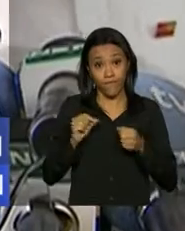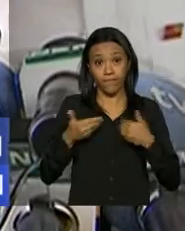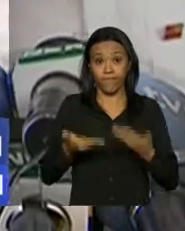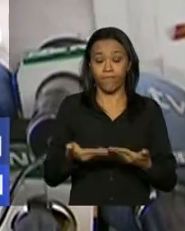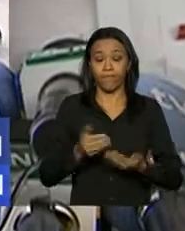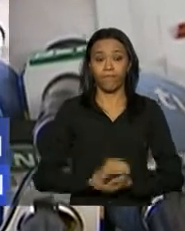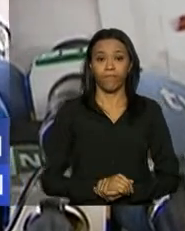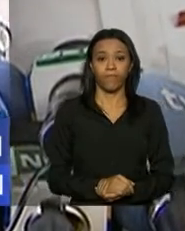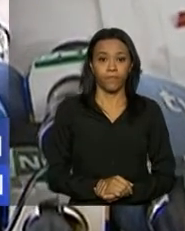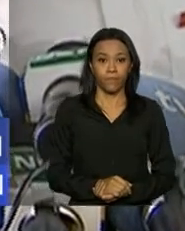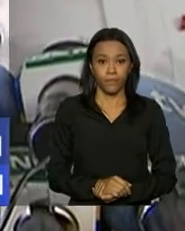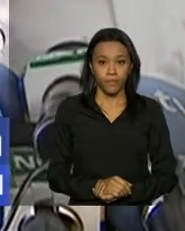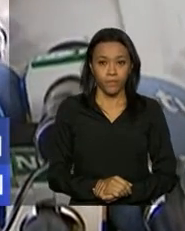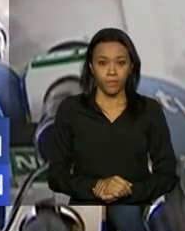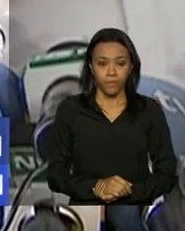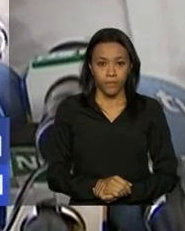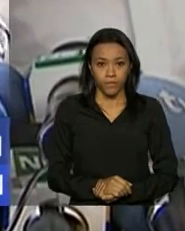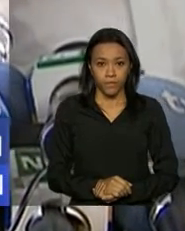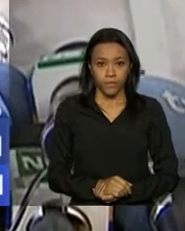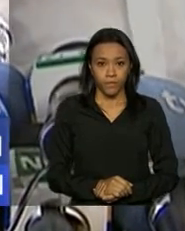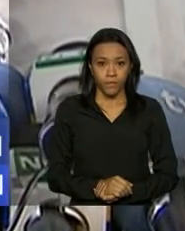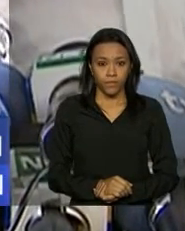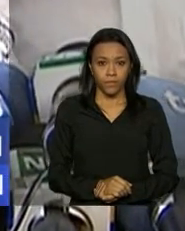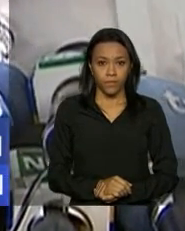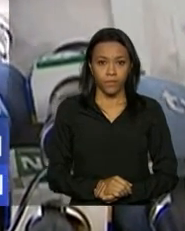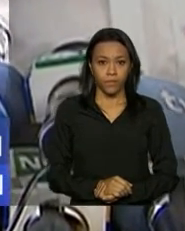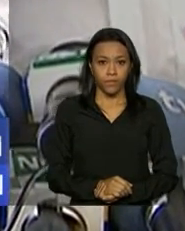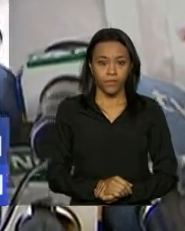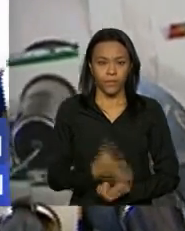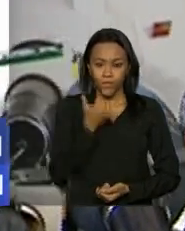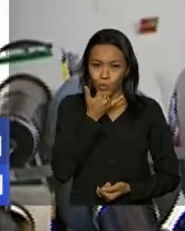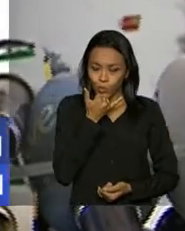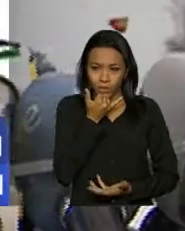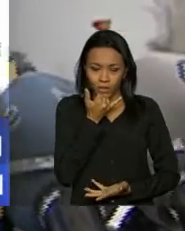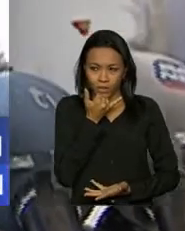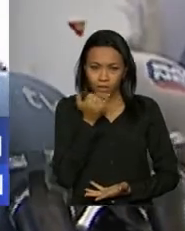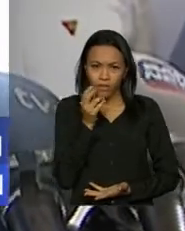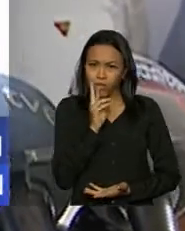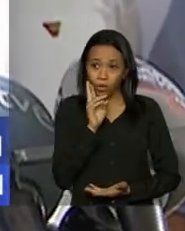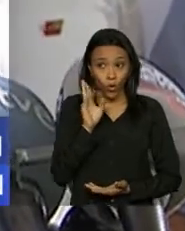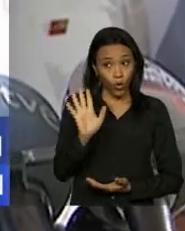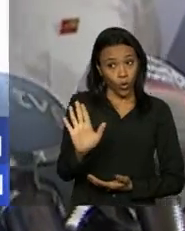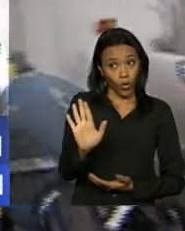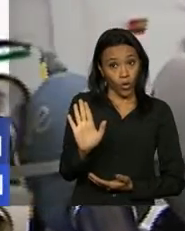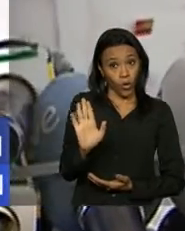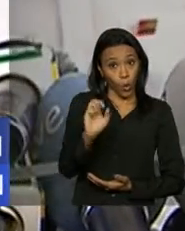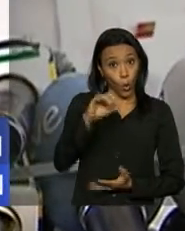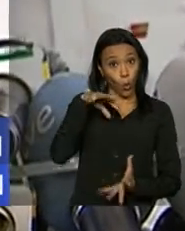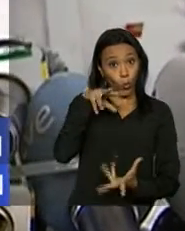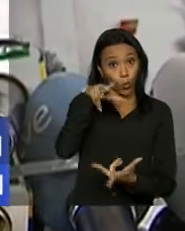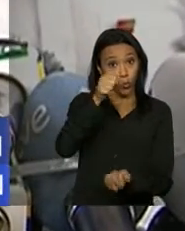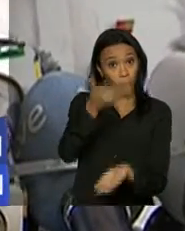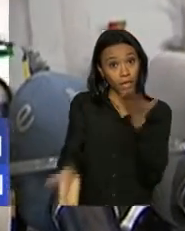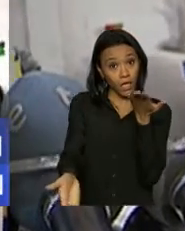já perdeu várias vezes a batalha contra a dengue. Os casos de dengue só não dobram. Me desculpa, o Brasil, vírgula. O mundo perdeu a